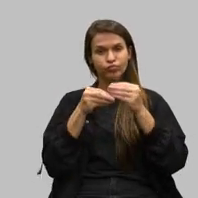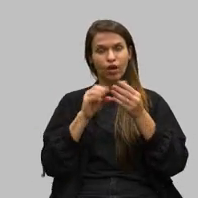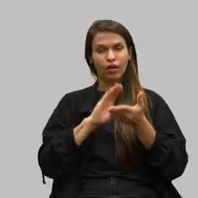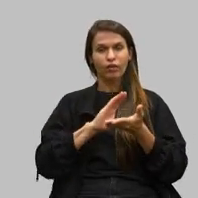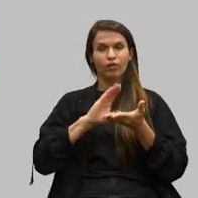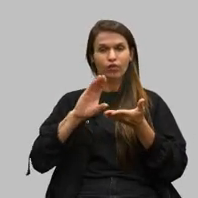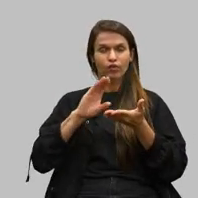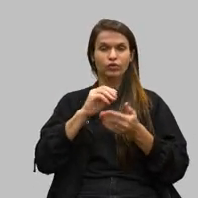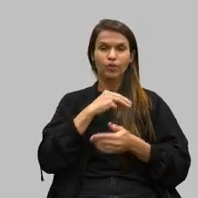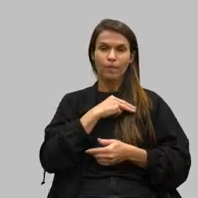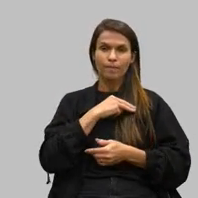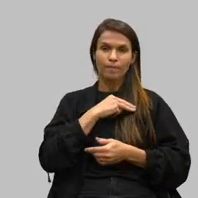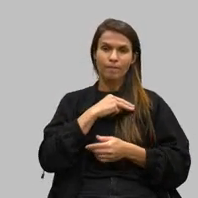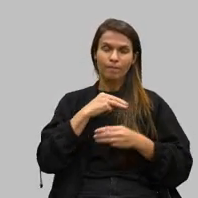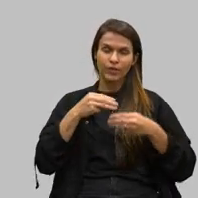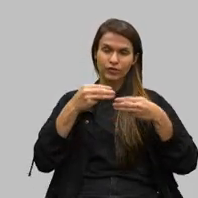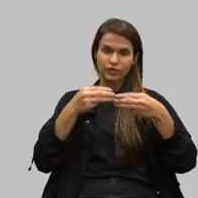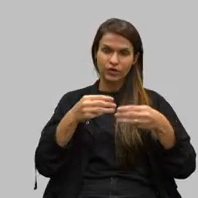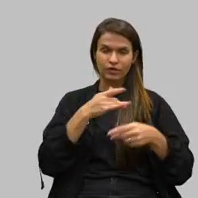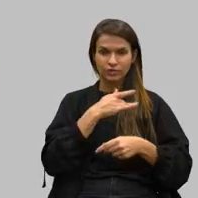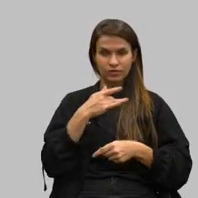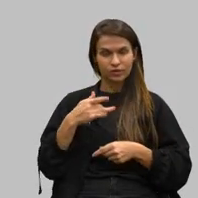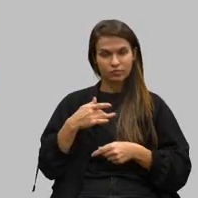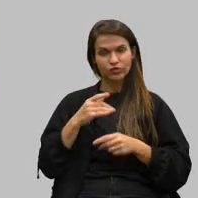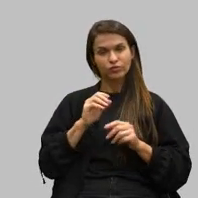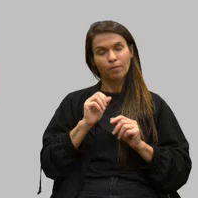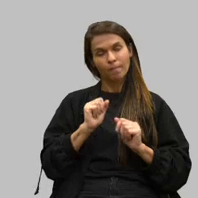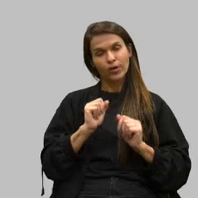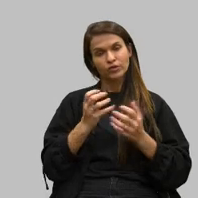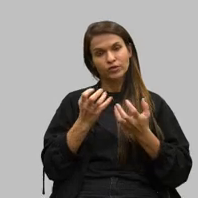do Ministério da Saúde, já que hoje só pode receber